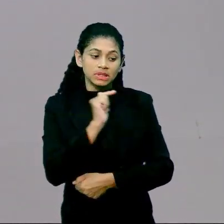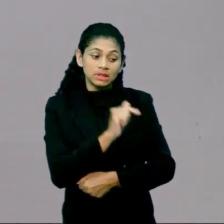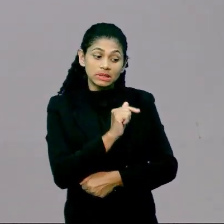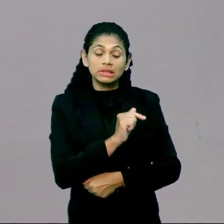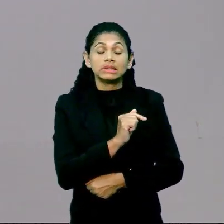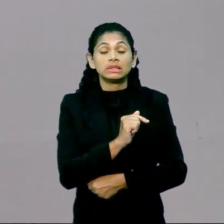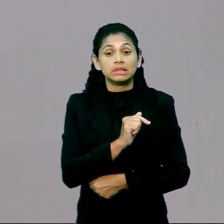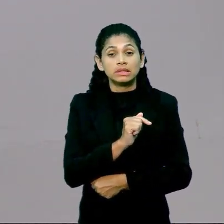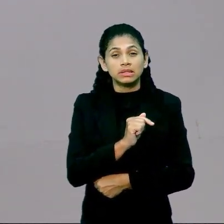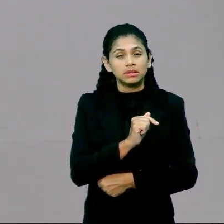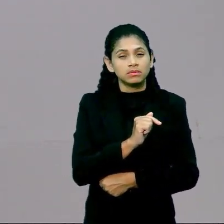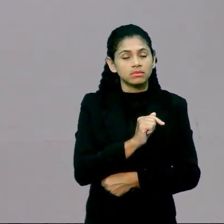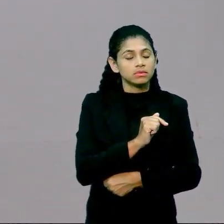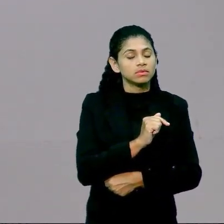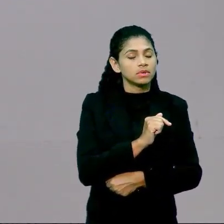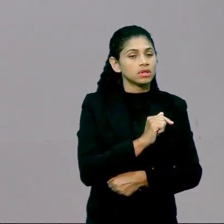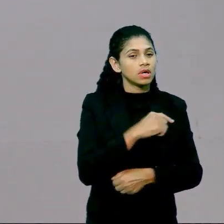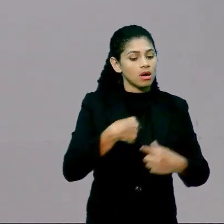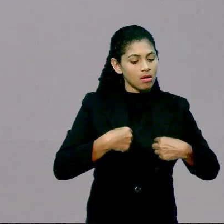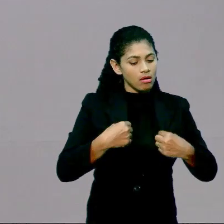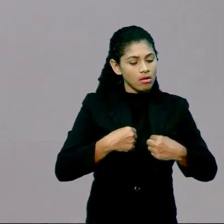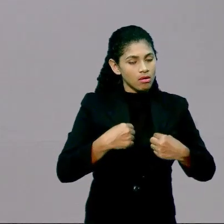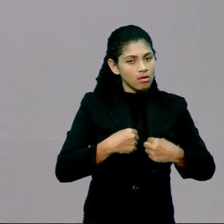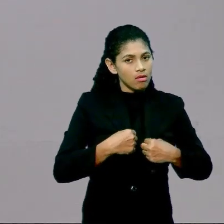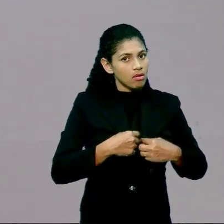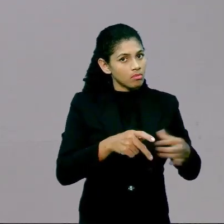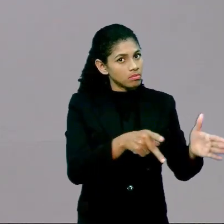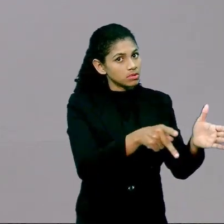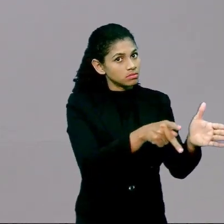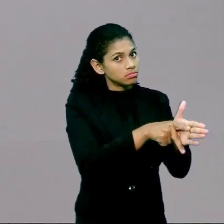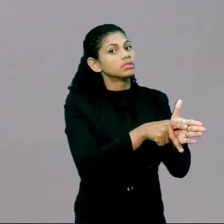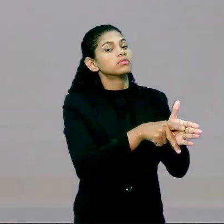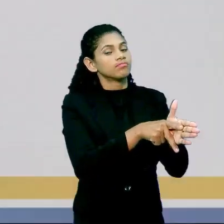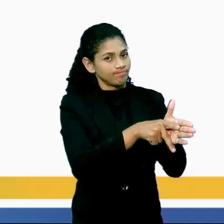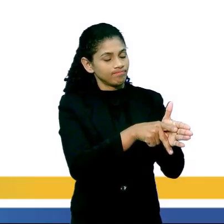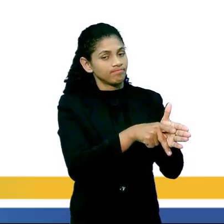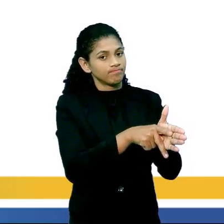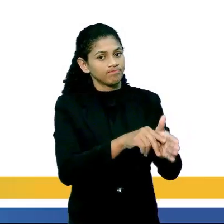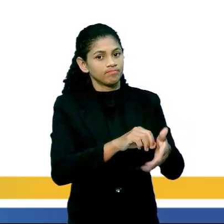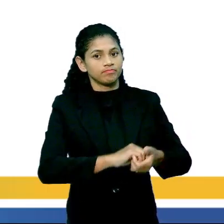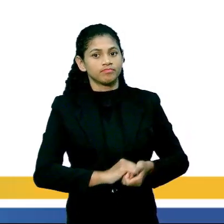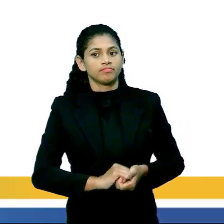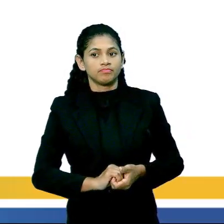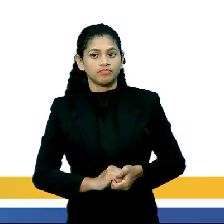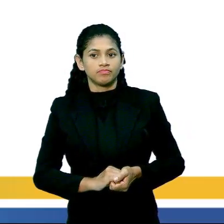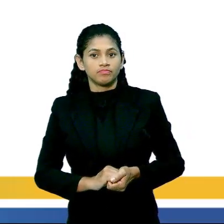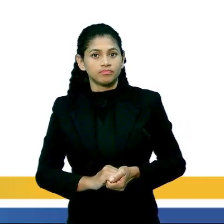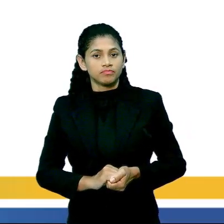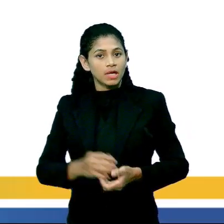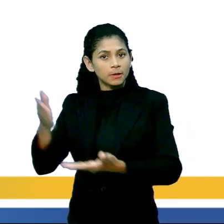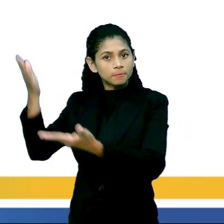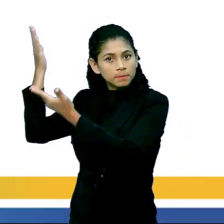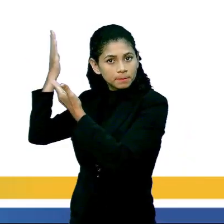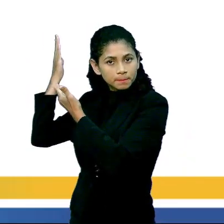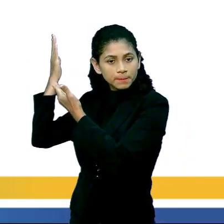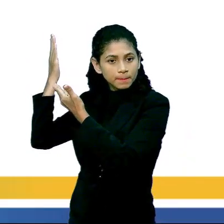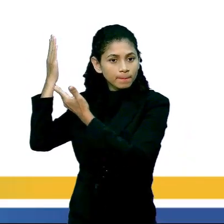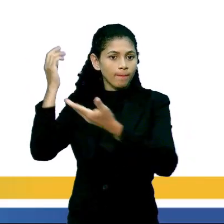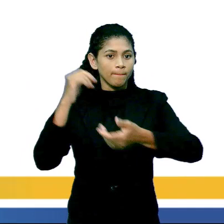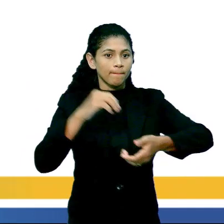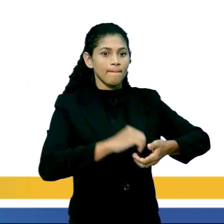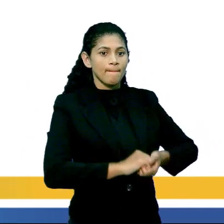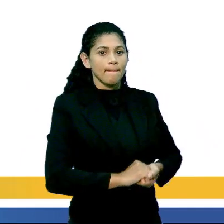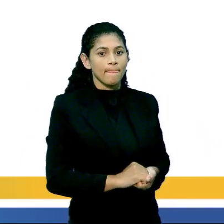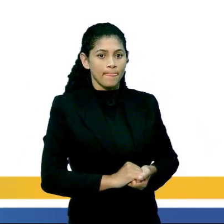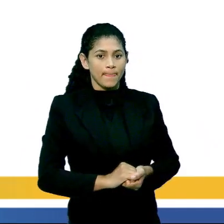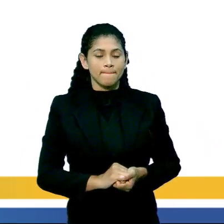uma veste um pouco mais definida, um pouco mais a caráter, que é as lutas orientais, no seu aspecto aqui que a gente já estava mencionando,